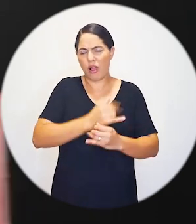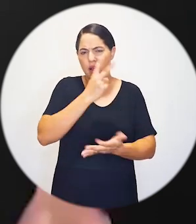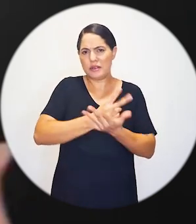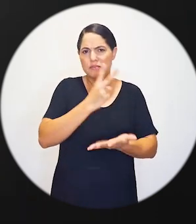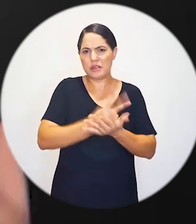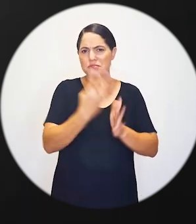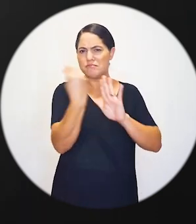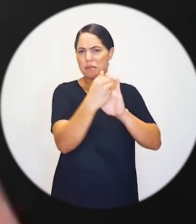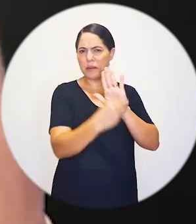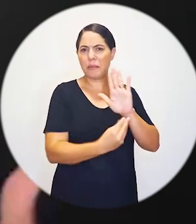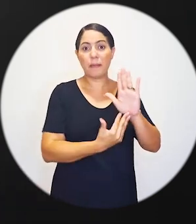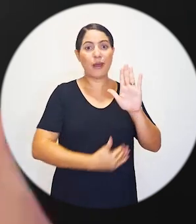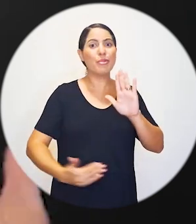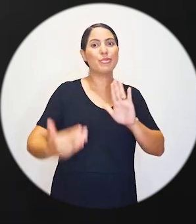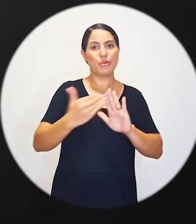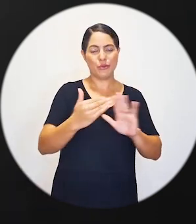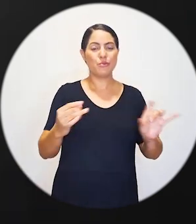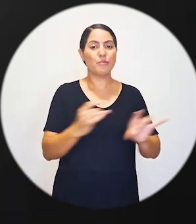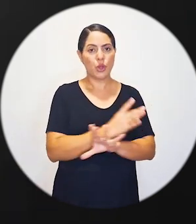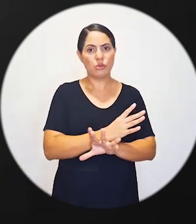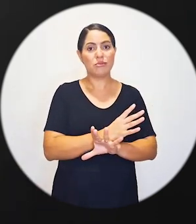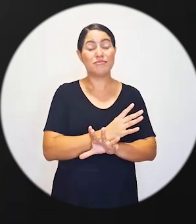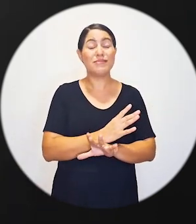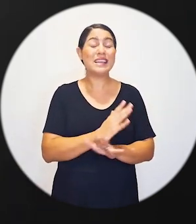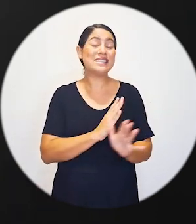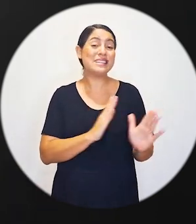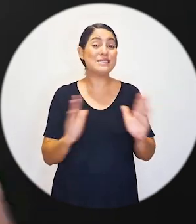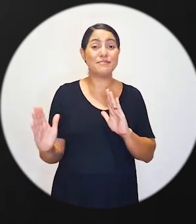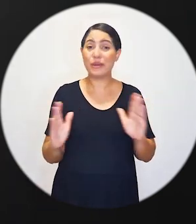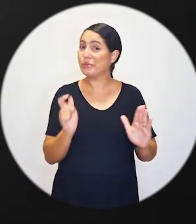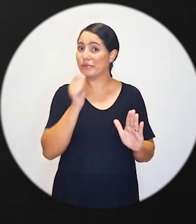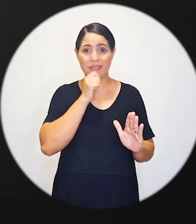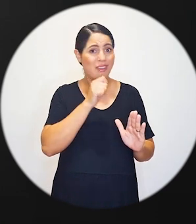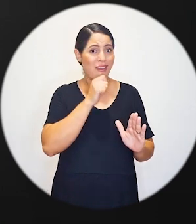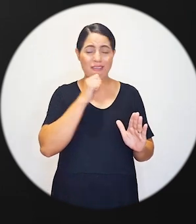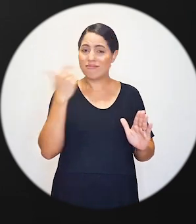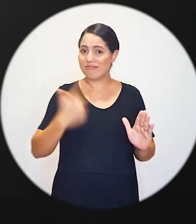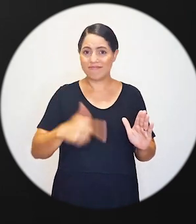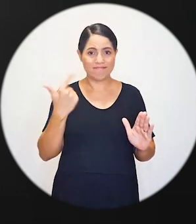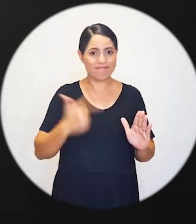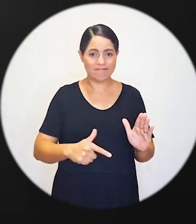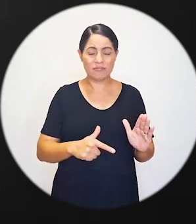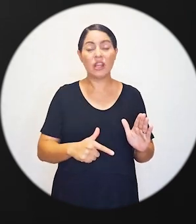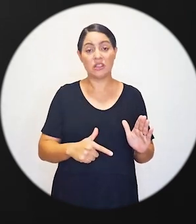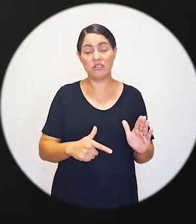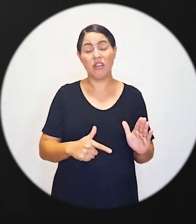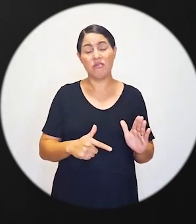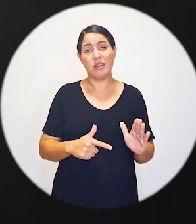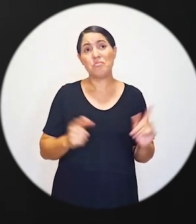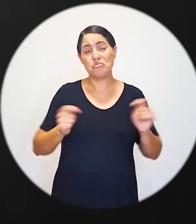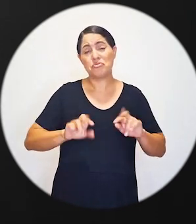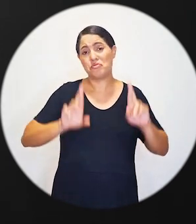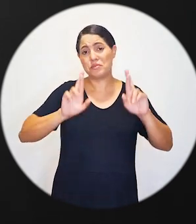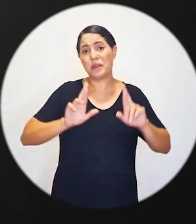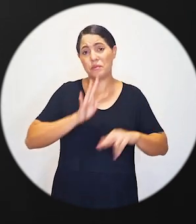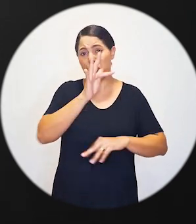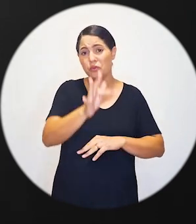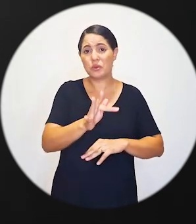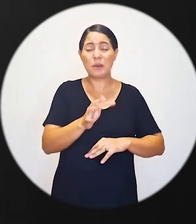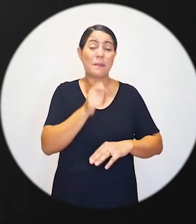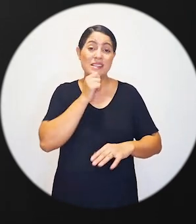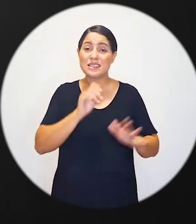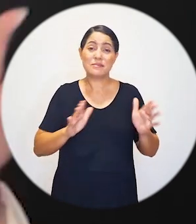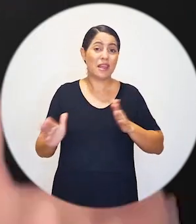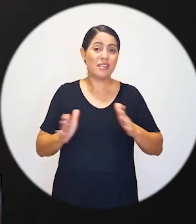online, sem ter que ter a entrega de tela ou a intervenção de um servidor. Mas até que isso não se torne possível, a